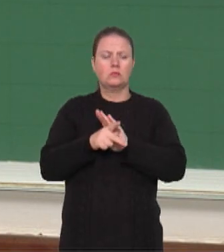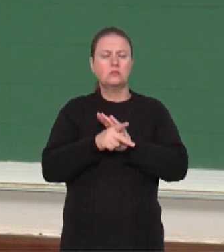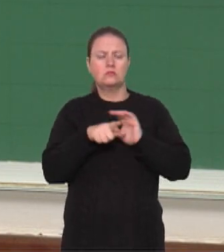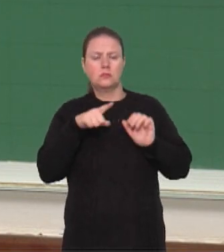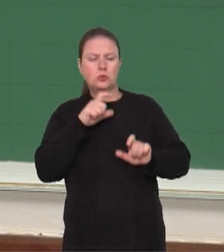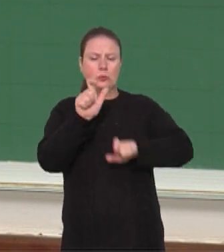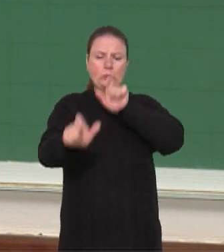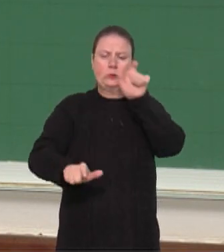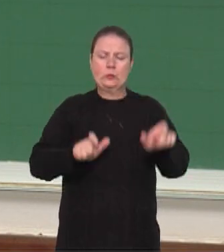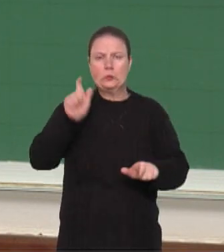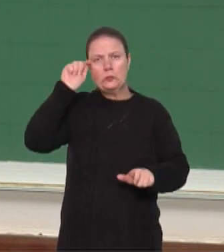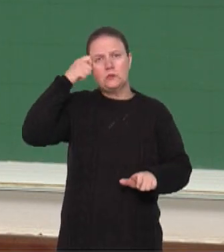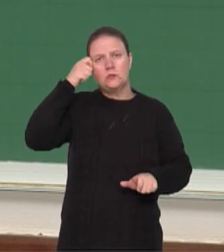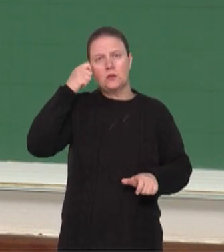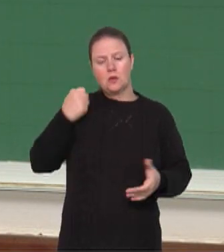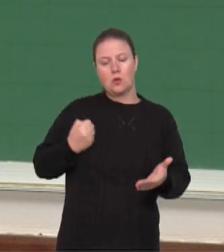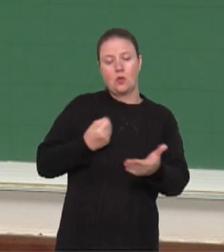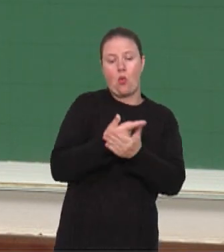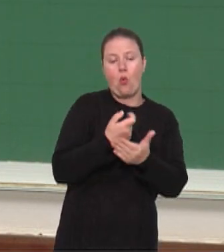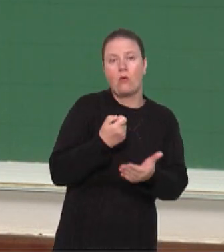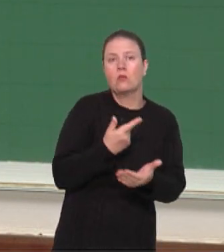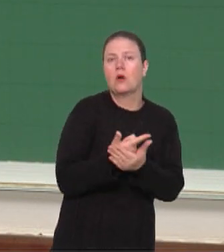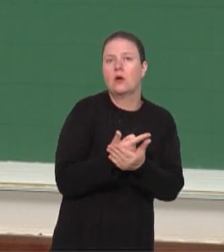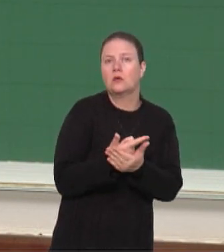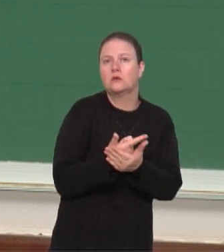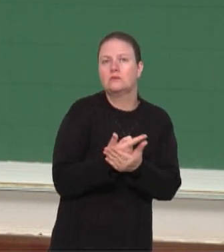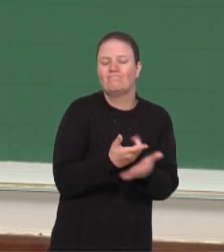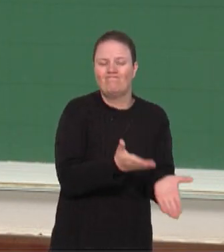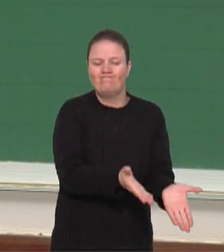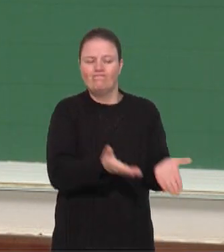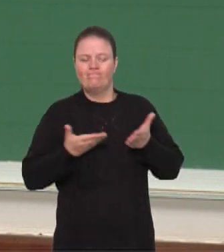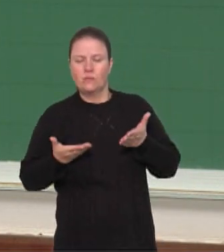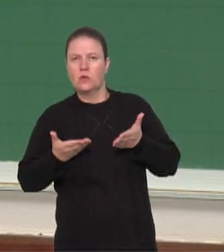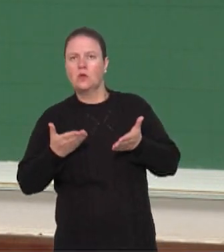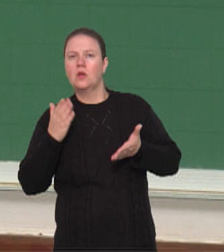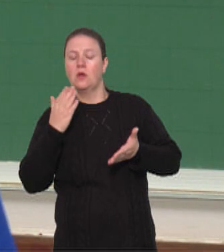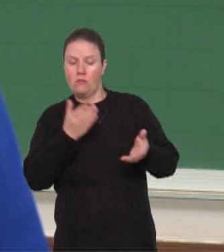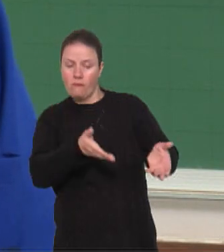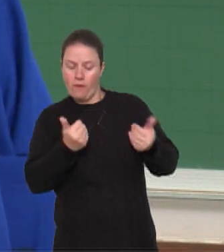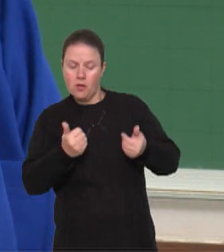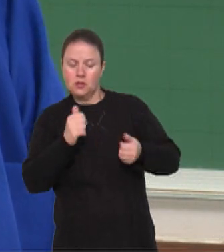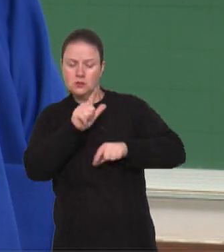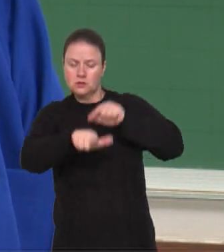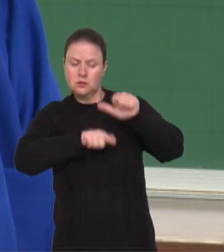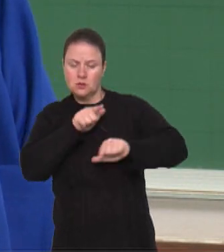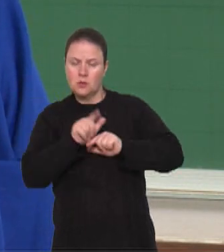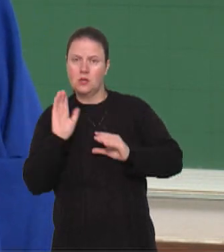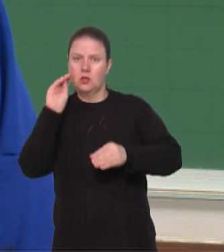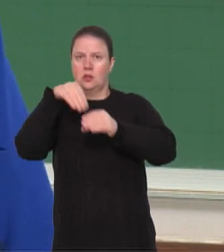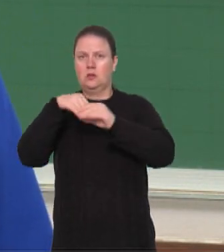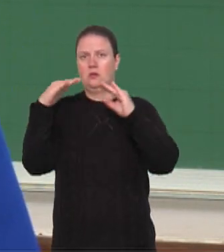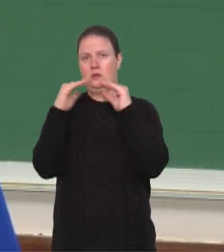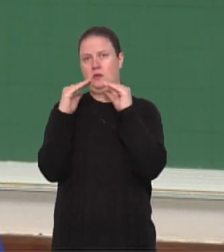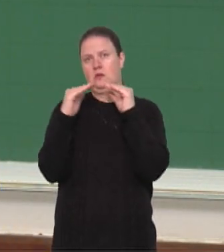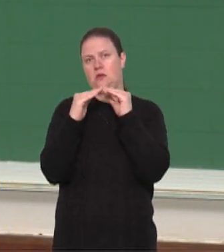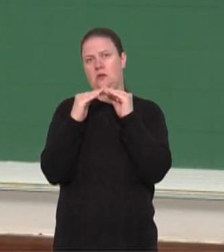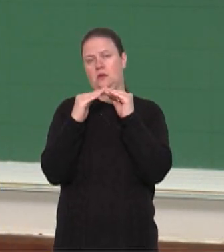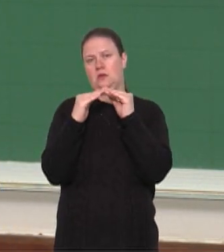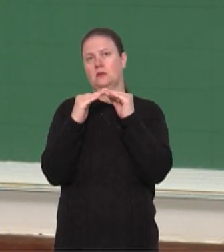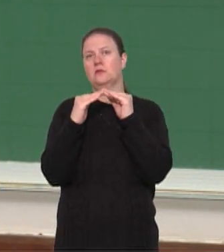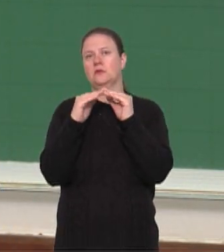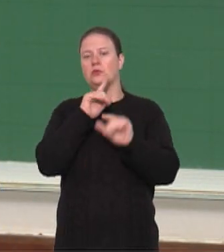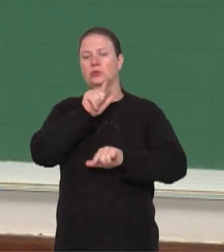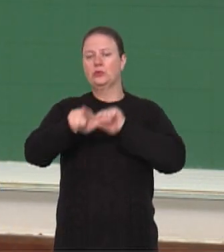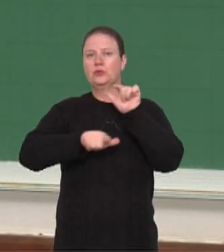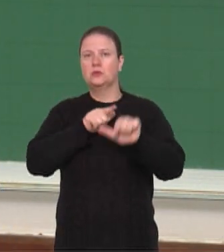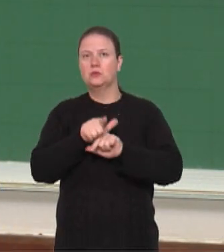ela era contratada, ela era comprada, na verdade, né? Ela era comprada para trabalhar na casa desse senhor, né, para trabalhar